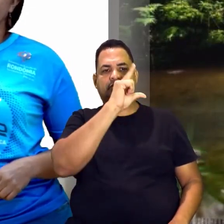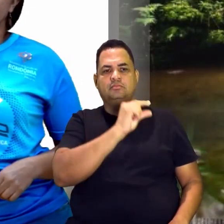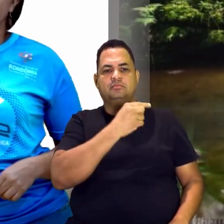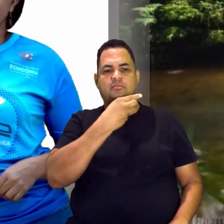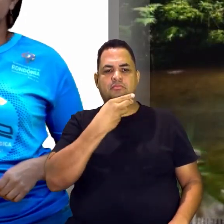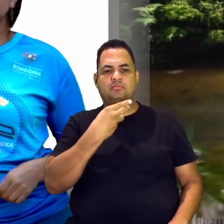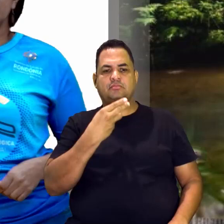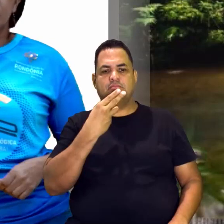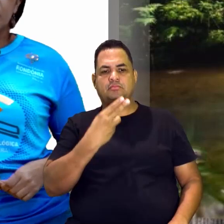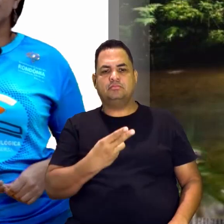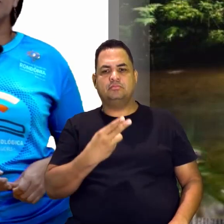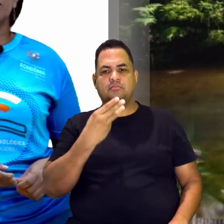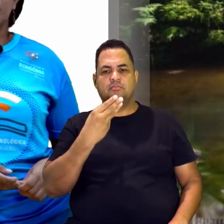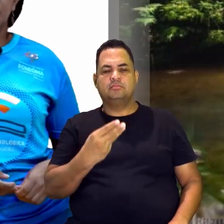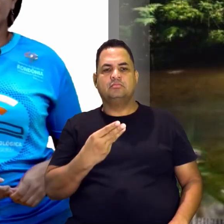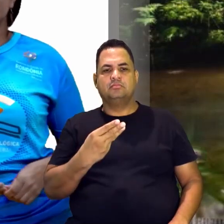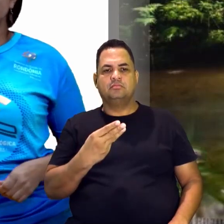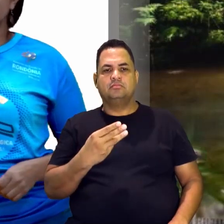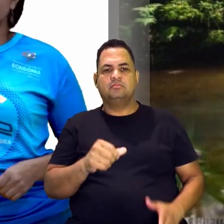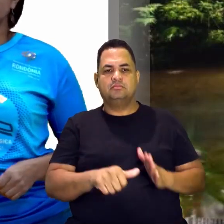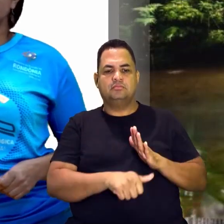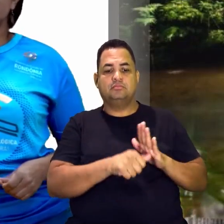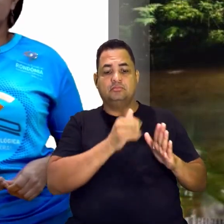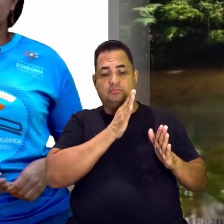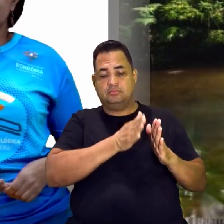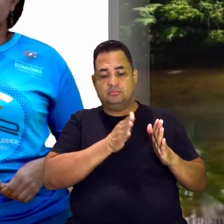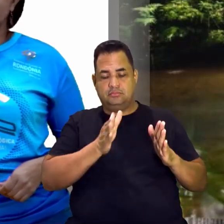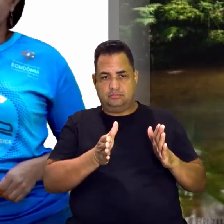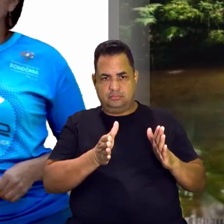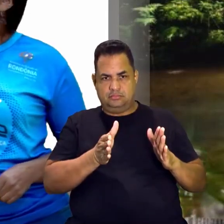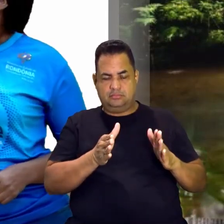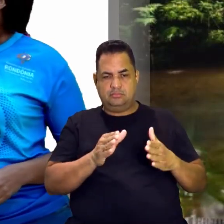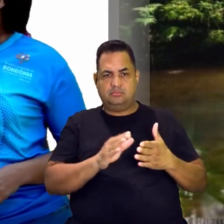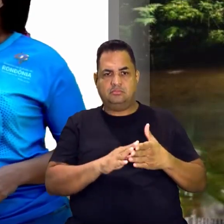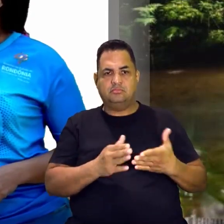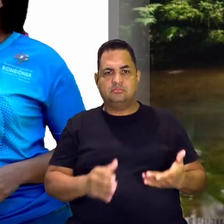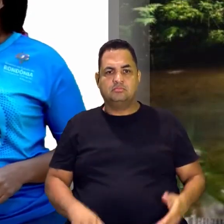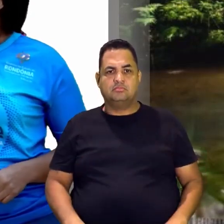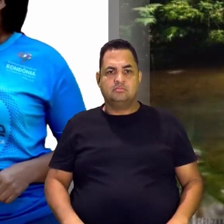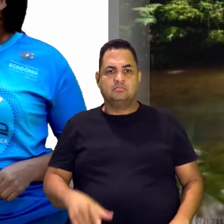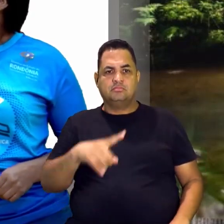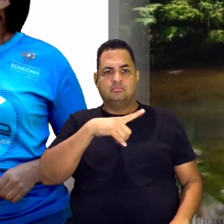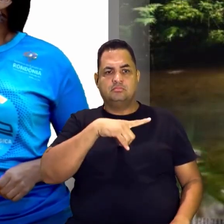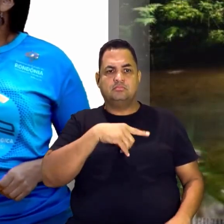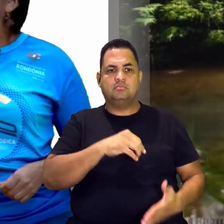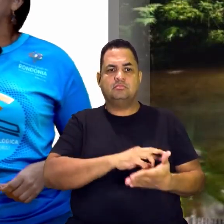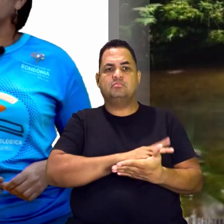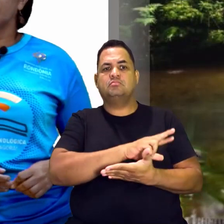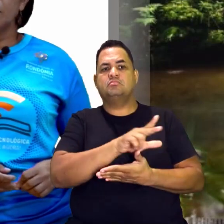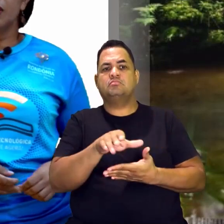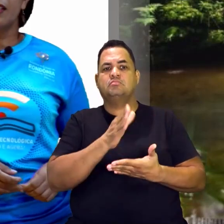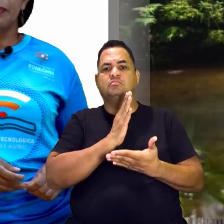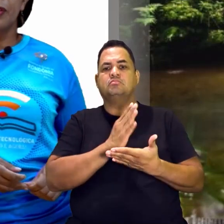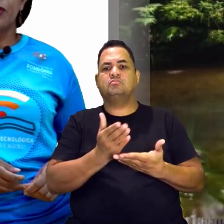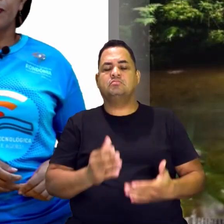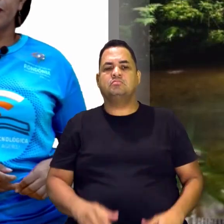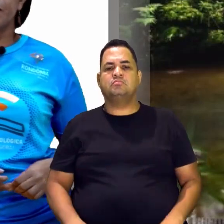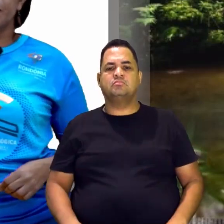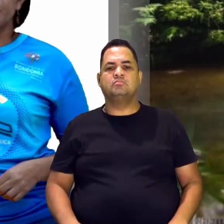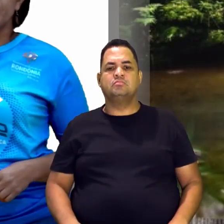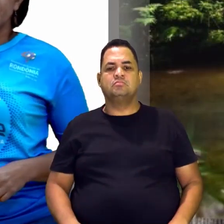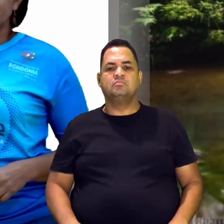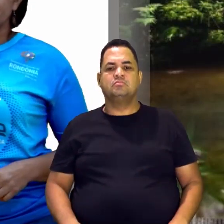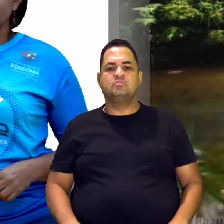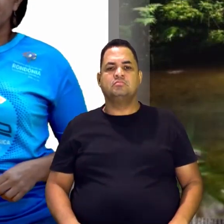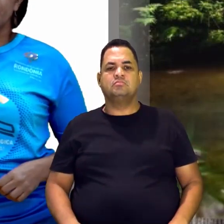para 23. Isso é a primeira fase. Agora, é claro, na primeira fase a gente vai ter várias outras fases, né? Exatamente.